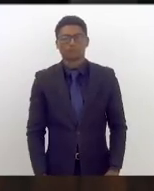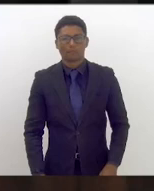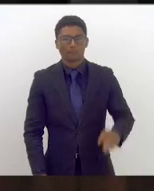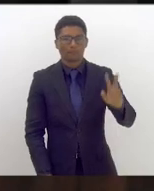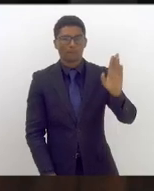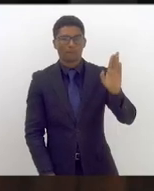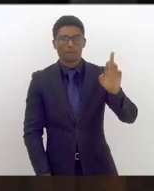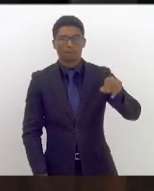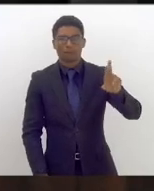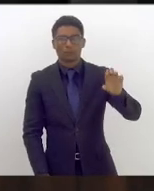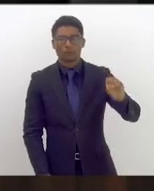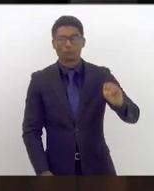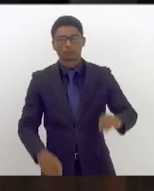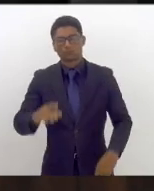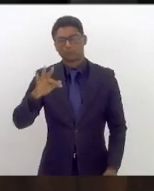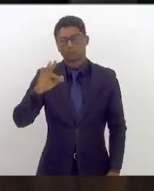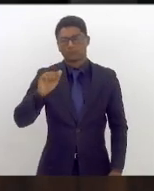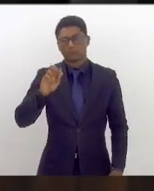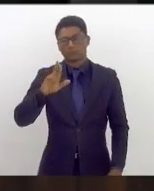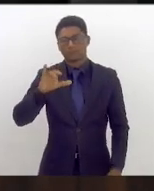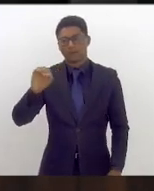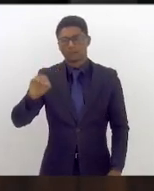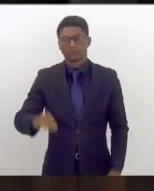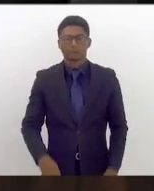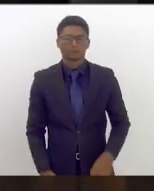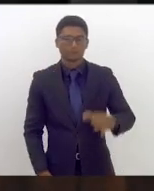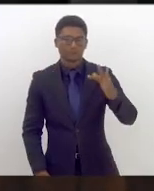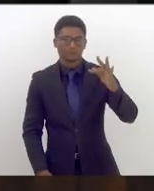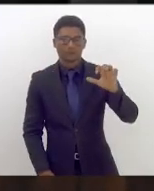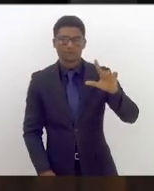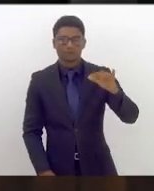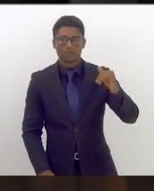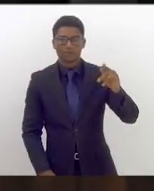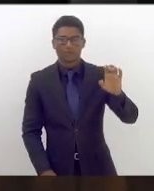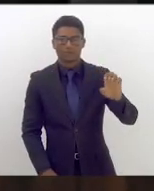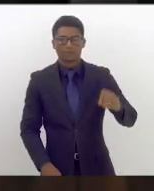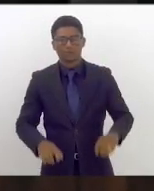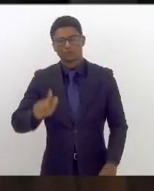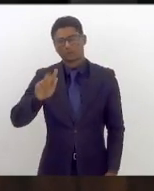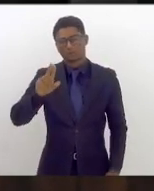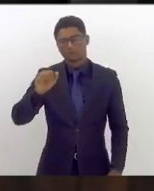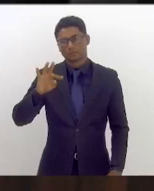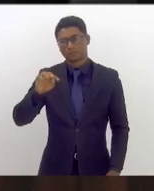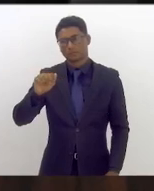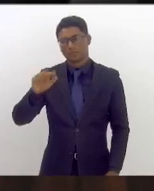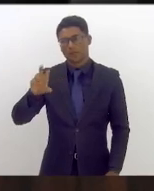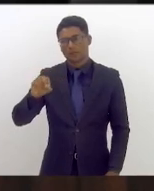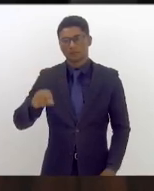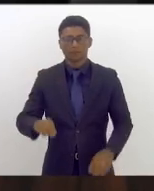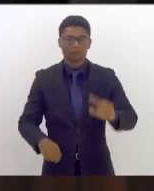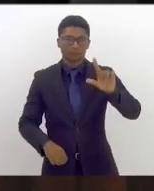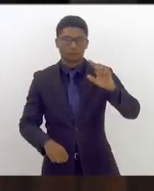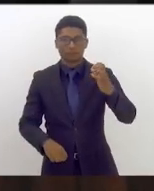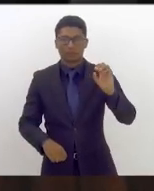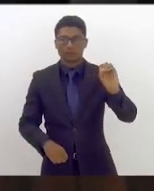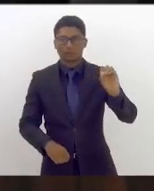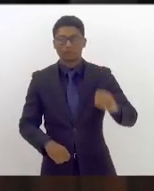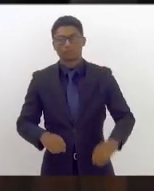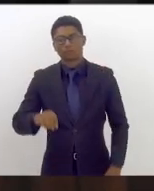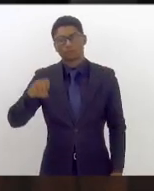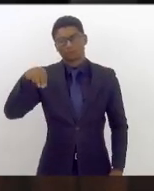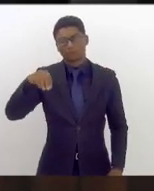Fábio Silva Felipe Soares Franciane Mota Gustavo Schmidt Léo Vieira